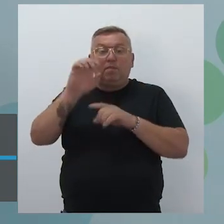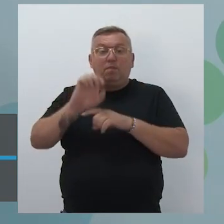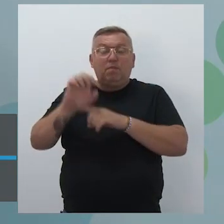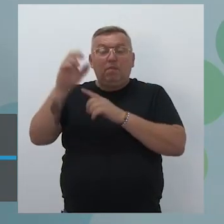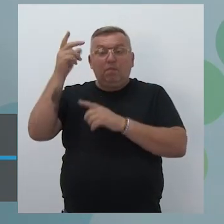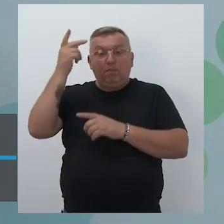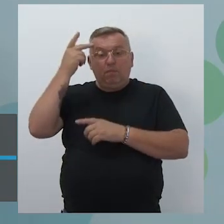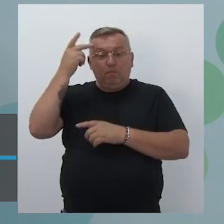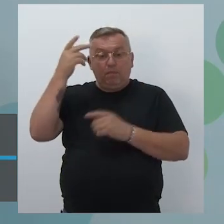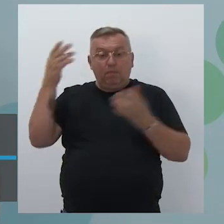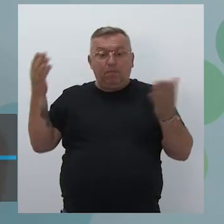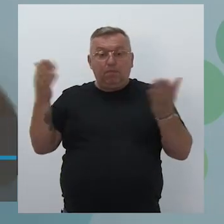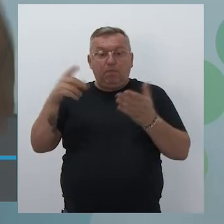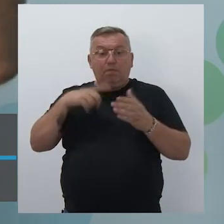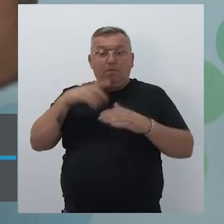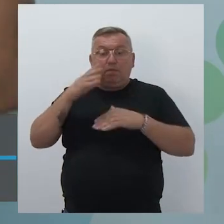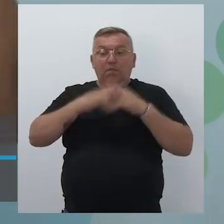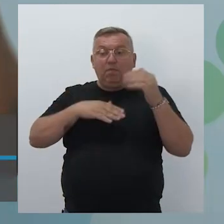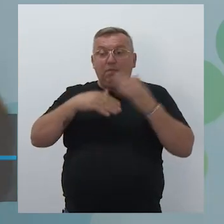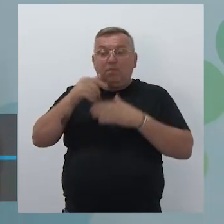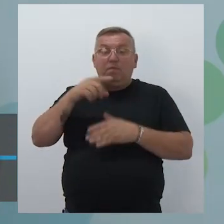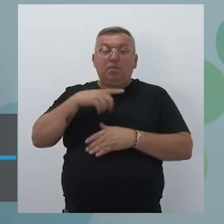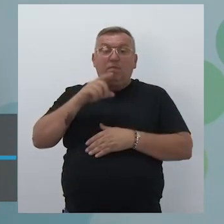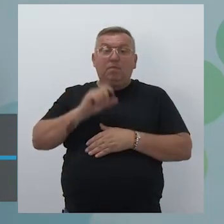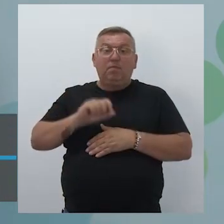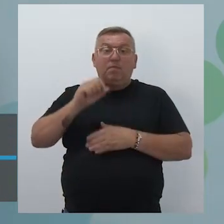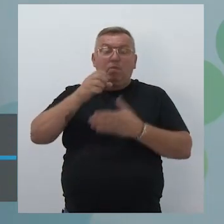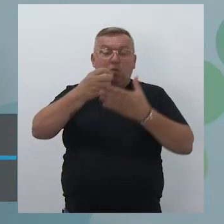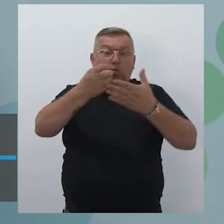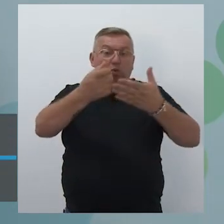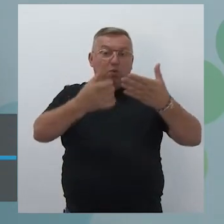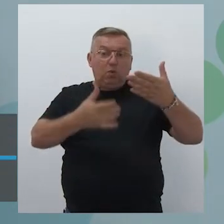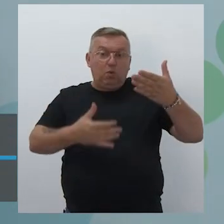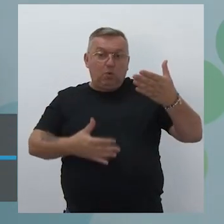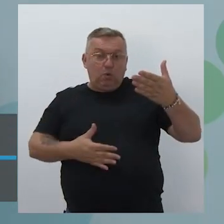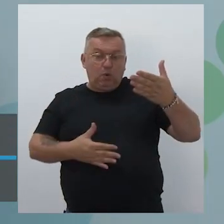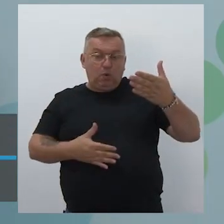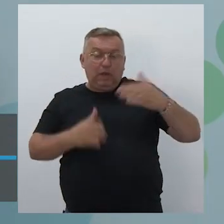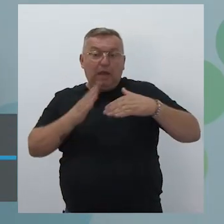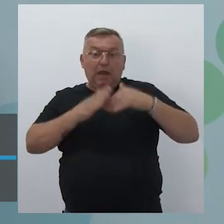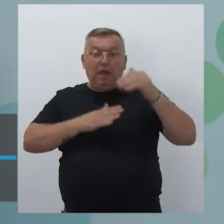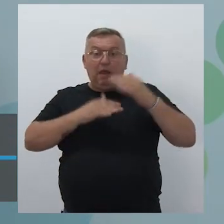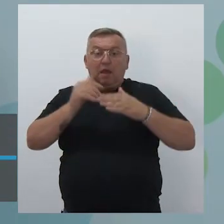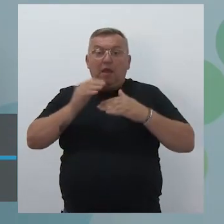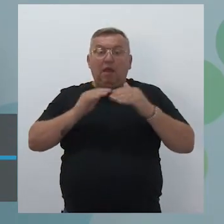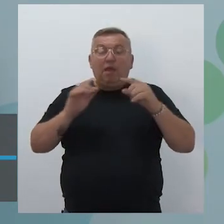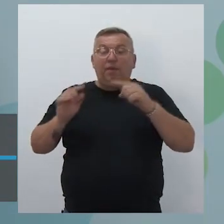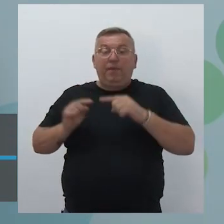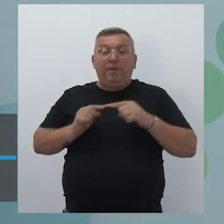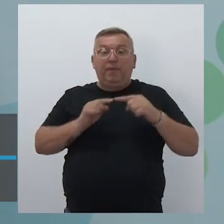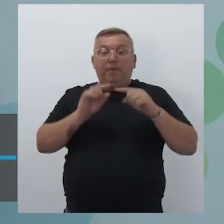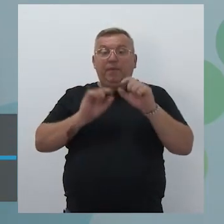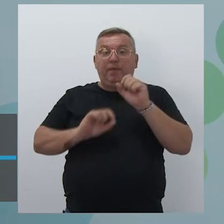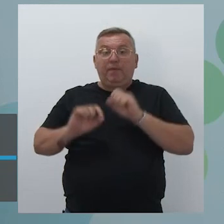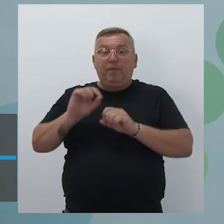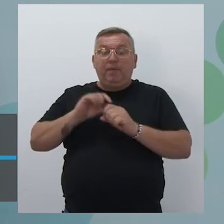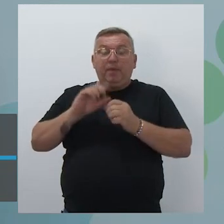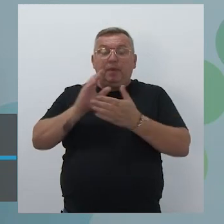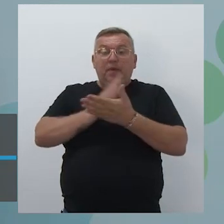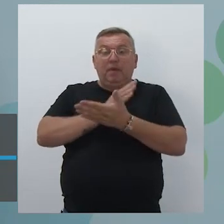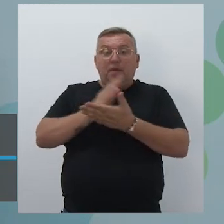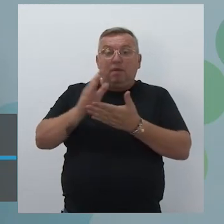Paulo. A gente tinha habilidade lá, tinha o rol de conteúdos e a gente tinha habilidade relacionada, né?